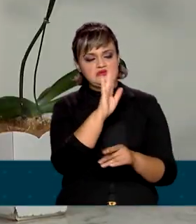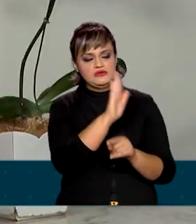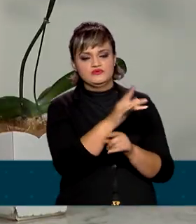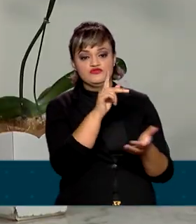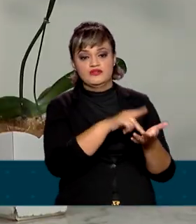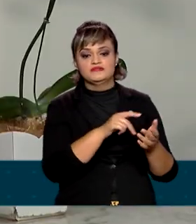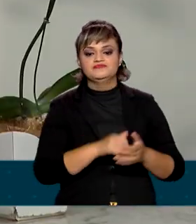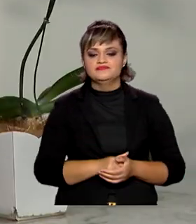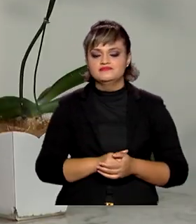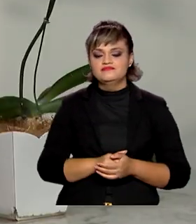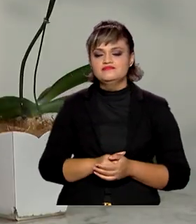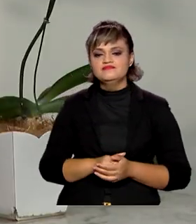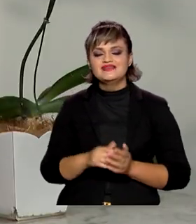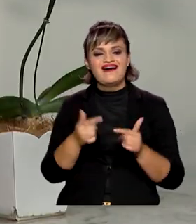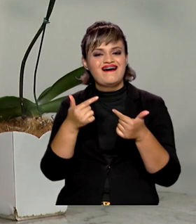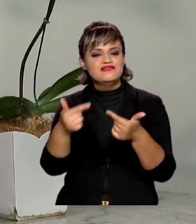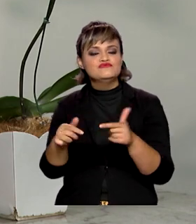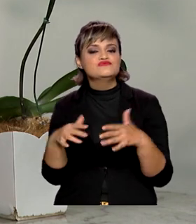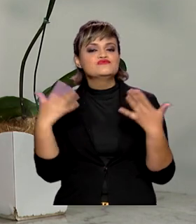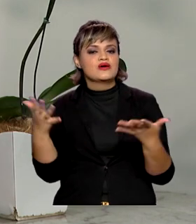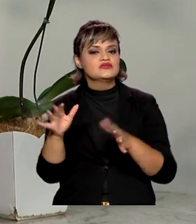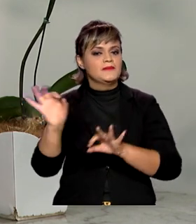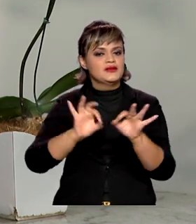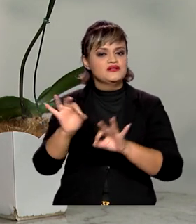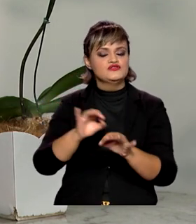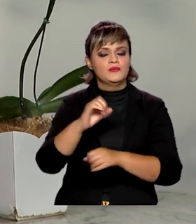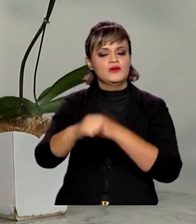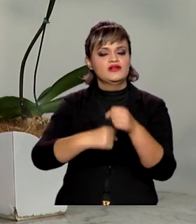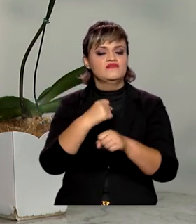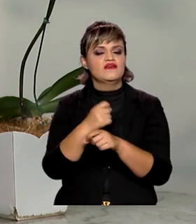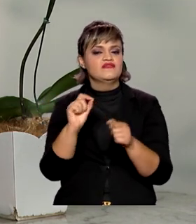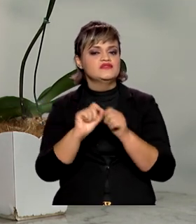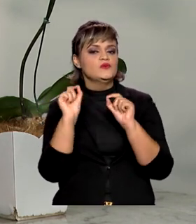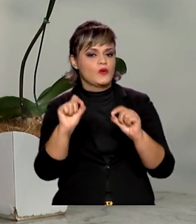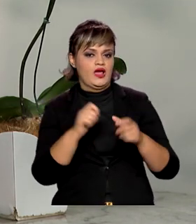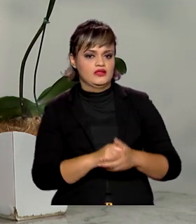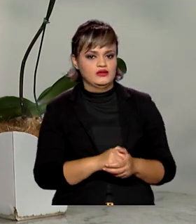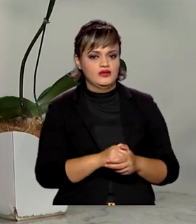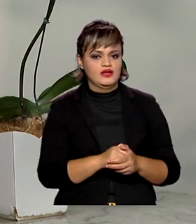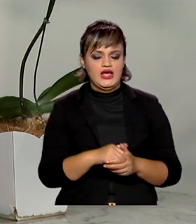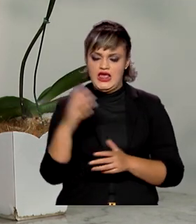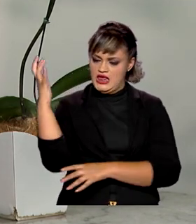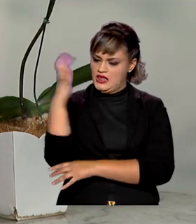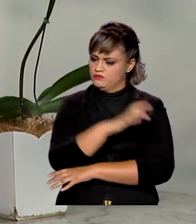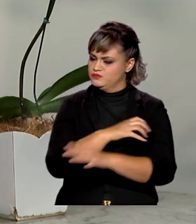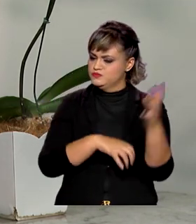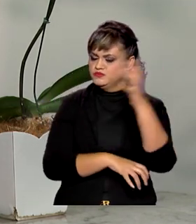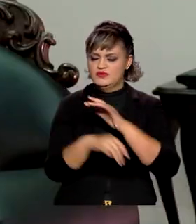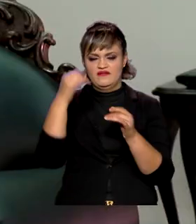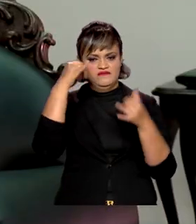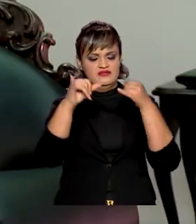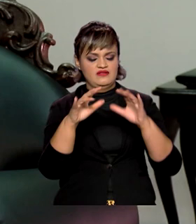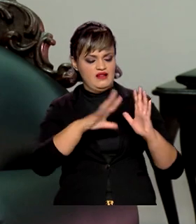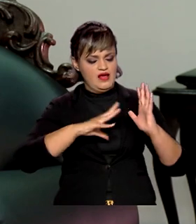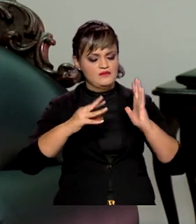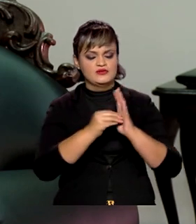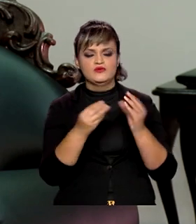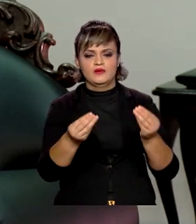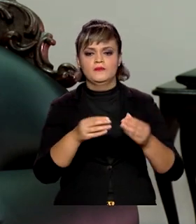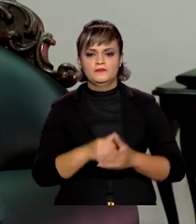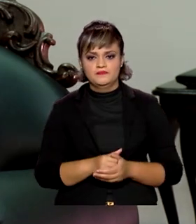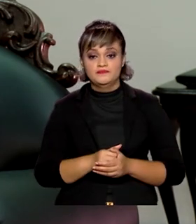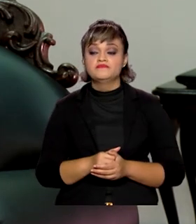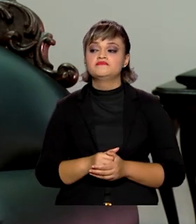merece quais ações que estão sendo planejadas aí para 2022 É nesse sentido desmatamento em relação amazônica exatamente a